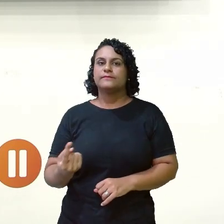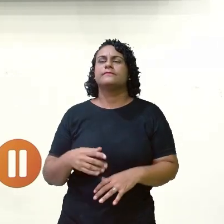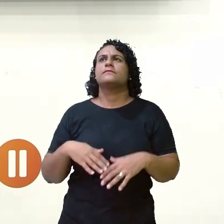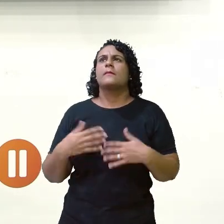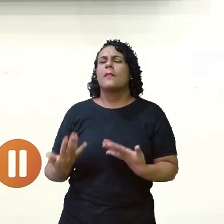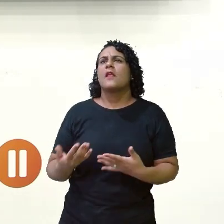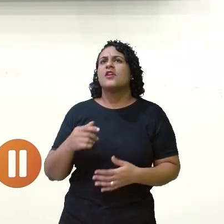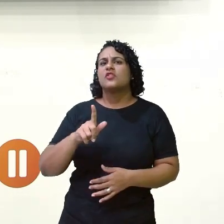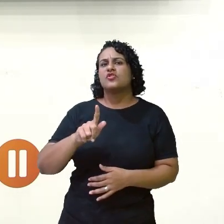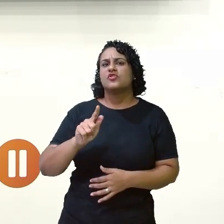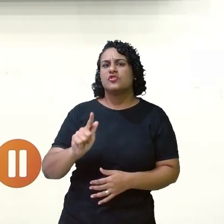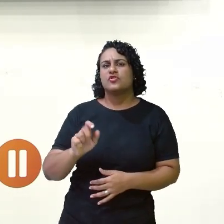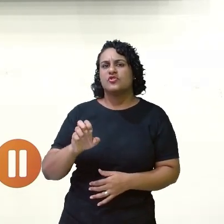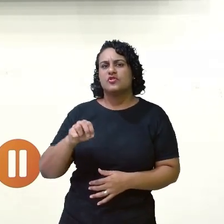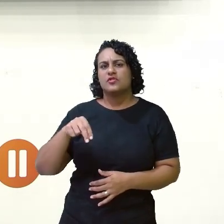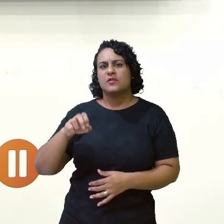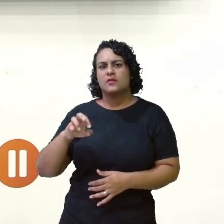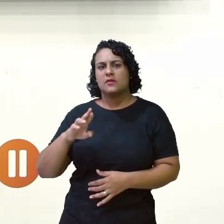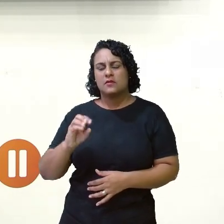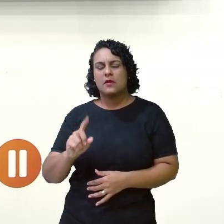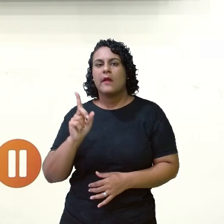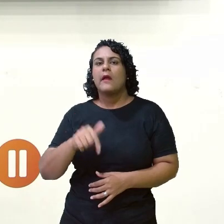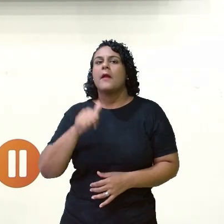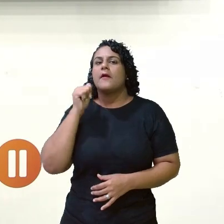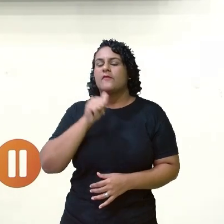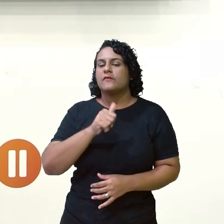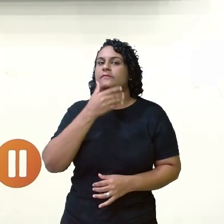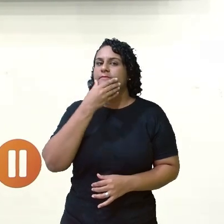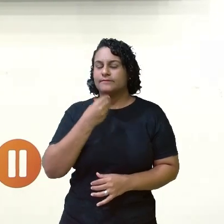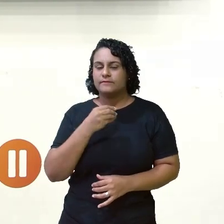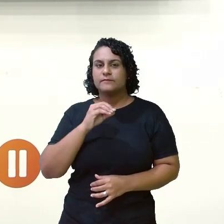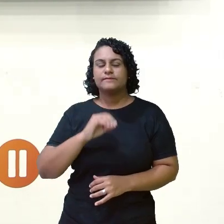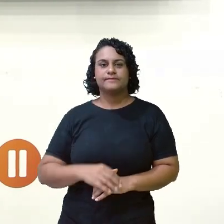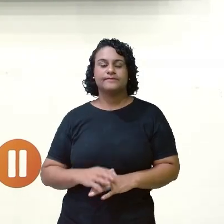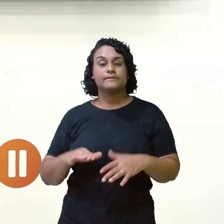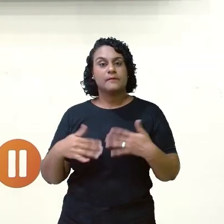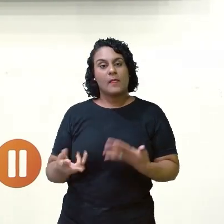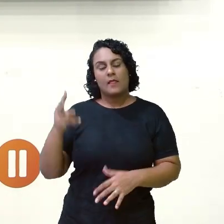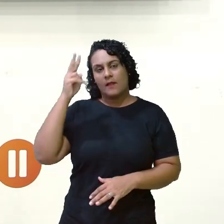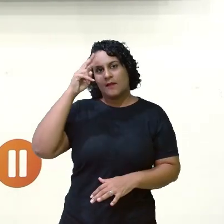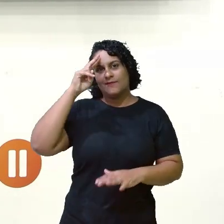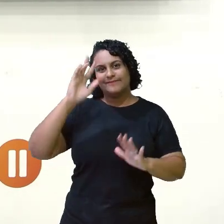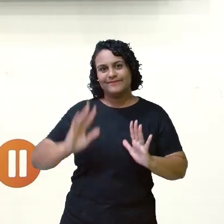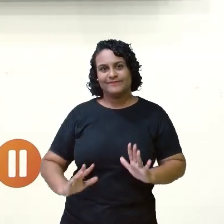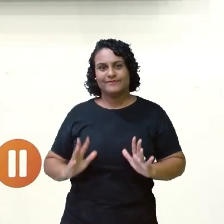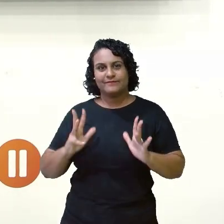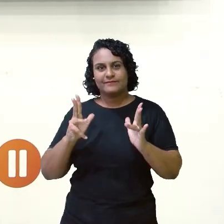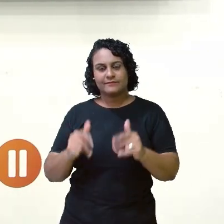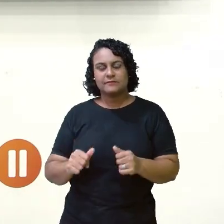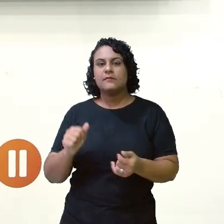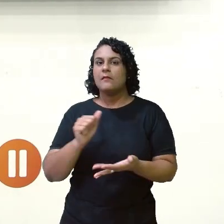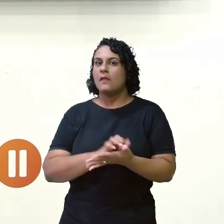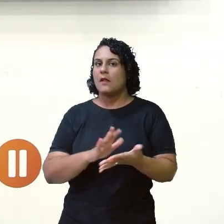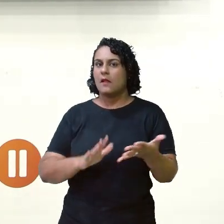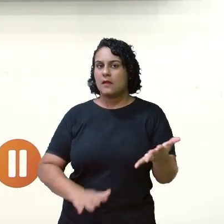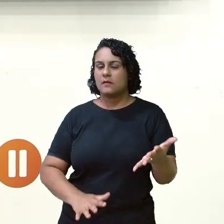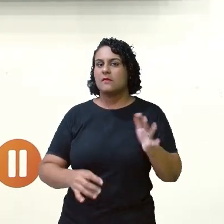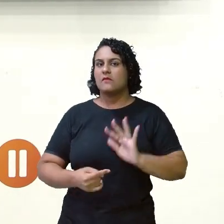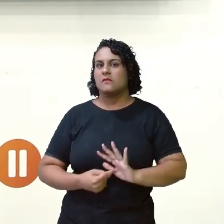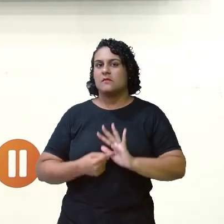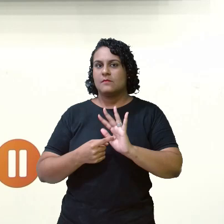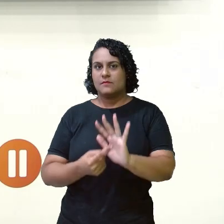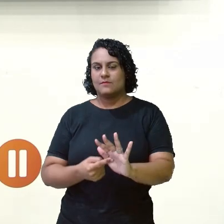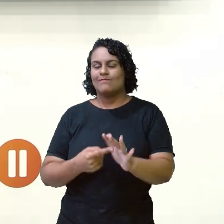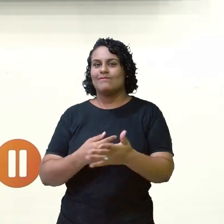em gênero, é o feminino ou o masculino. Então, lembrando de tudo isso, olha a atividade que eu vou